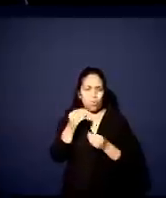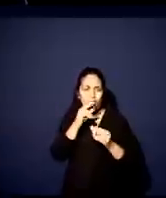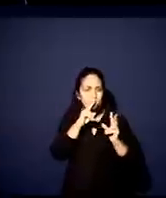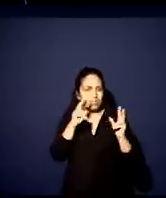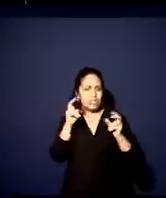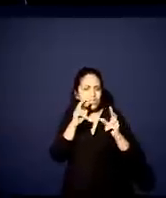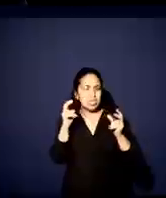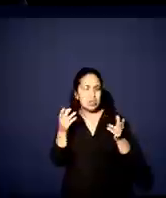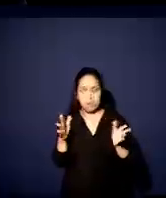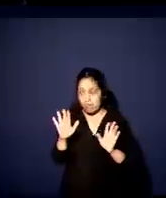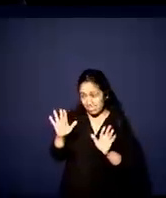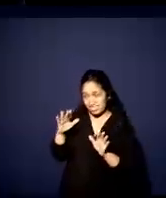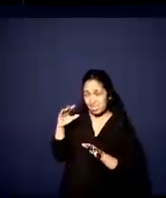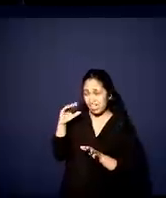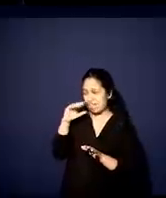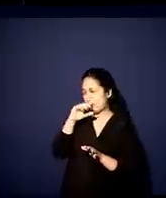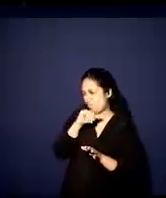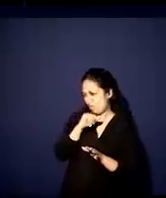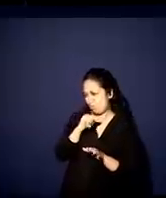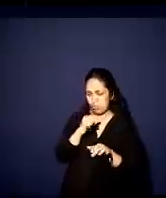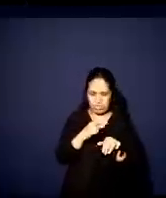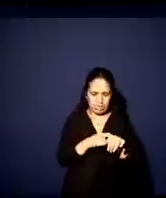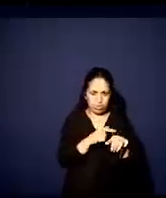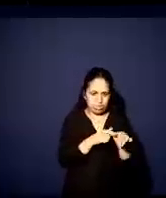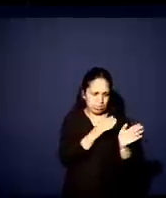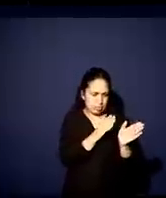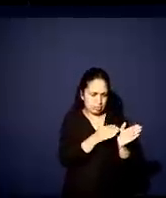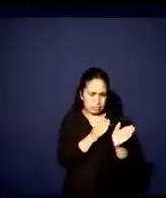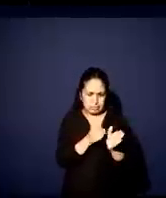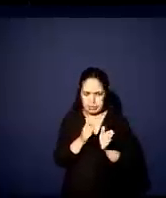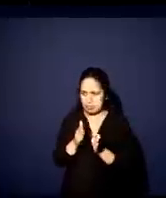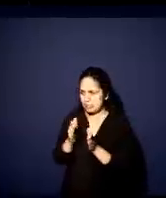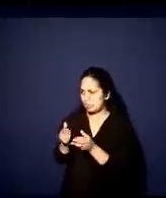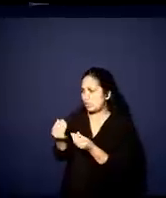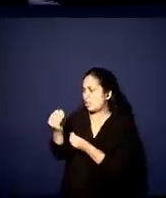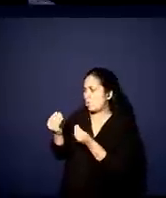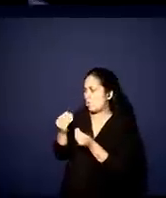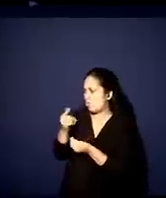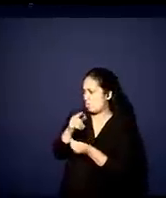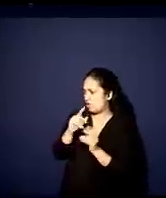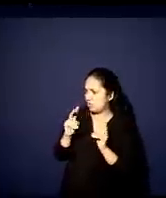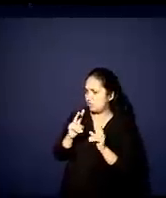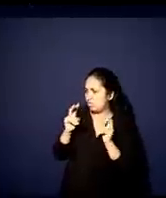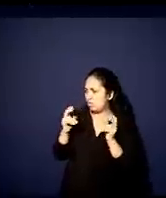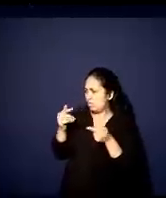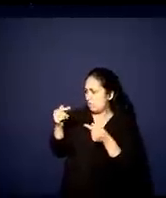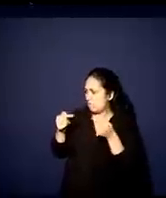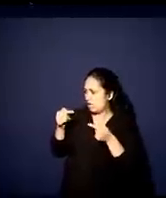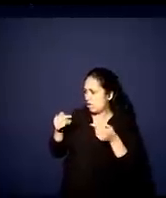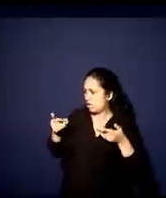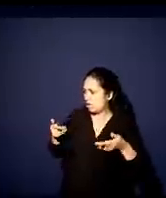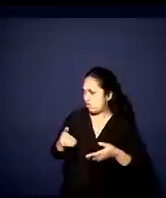breve, Luiz, para a gente respeitar aqui os horários. Como você vê esse tema que nós acabamos de discutir?